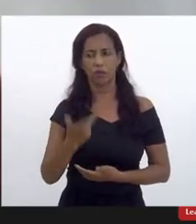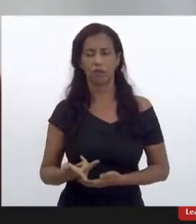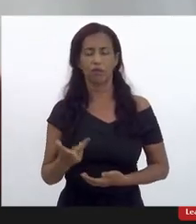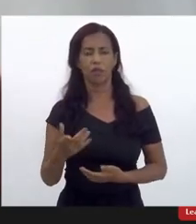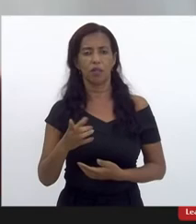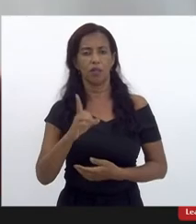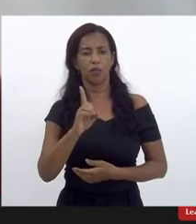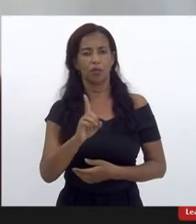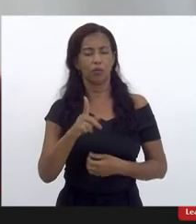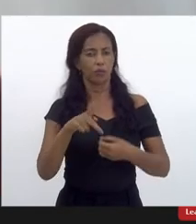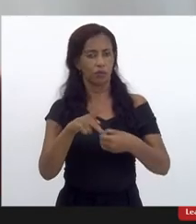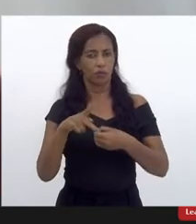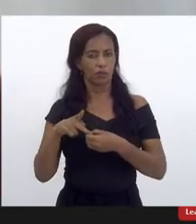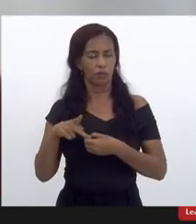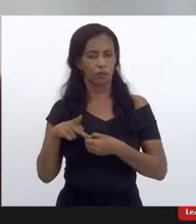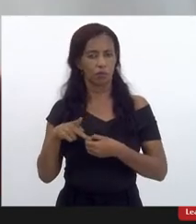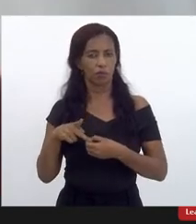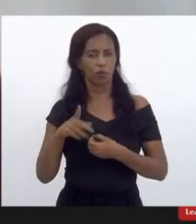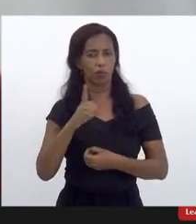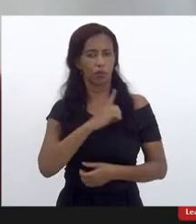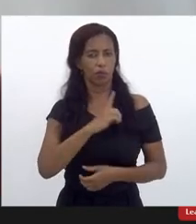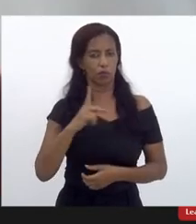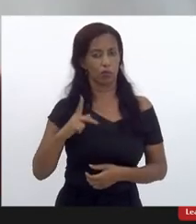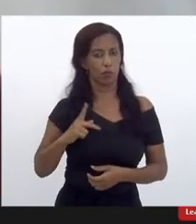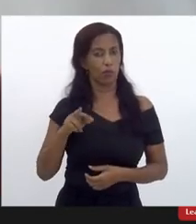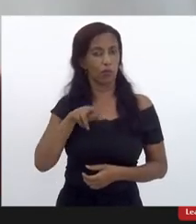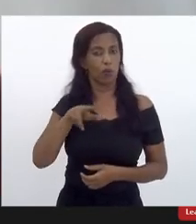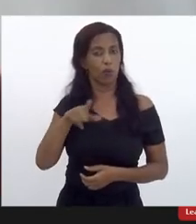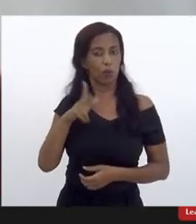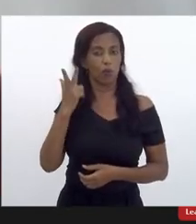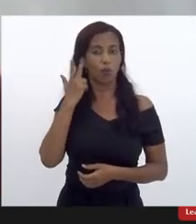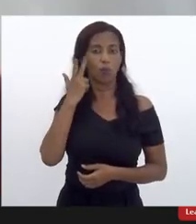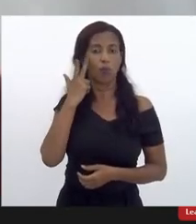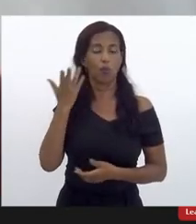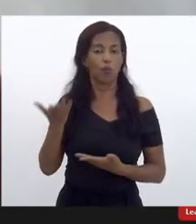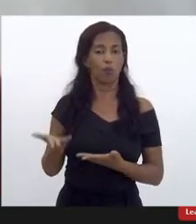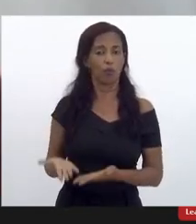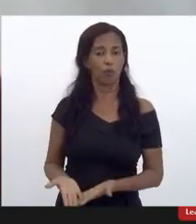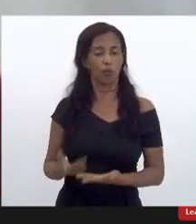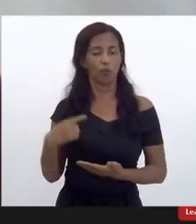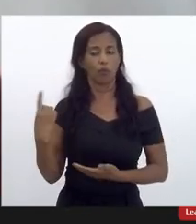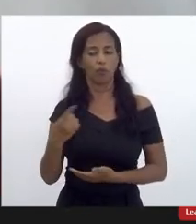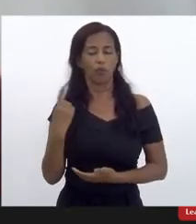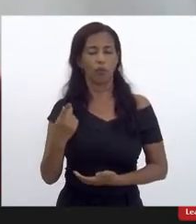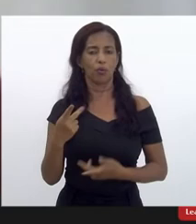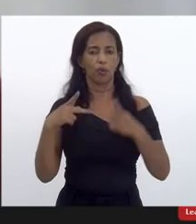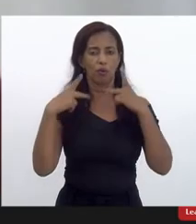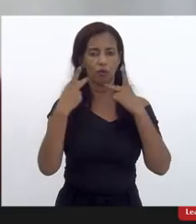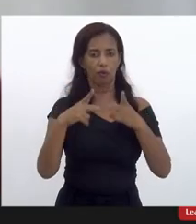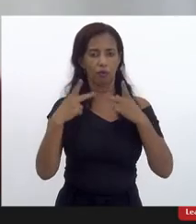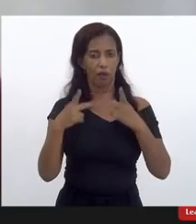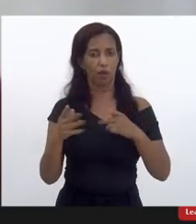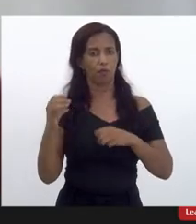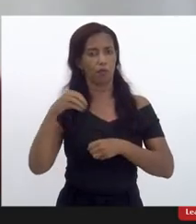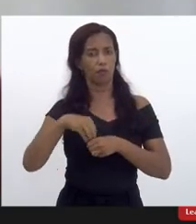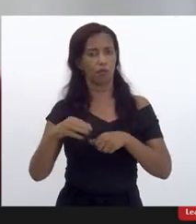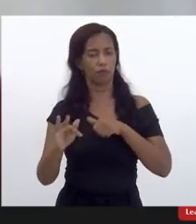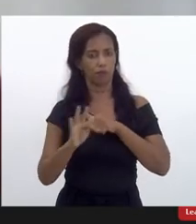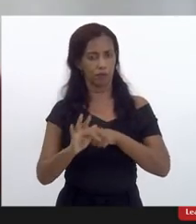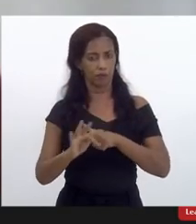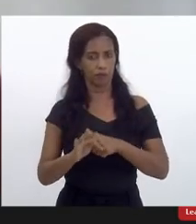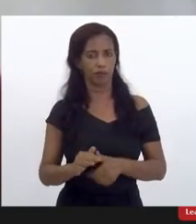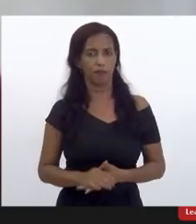o defensor anteriormente, não é algo que é, que é o que nós pregamos dentro da rede FAETEC.